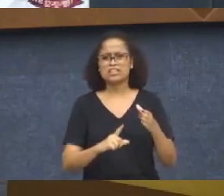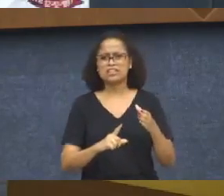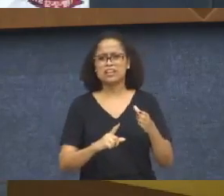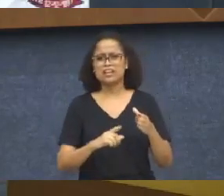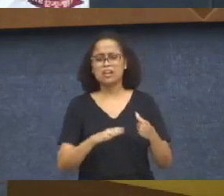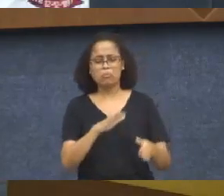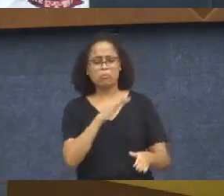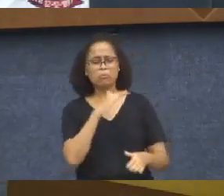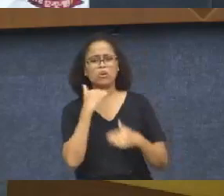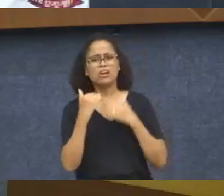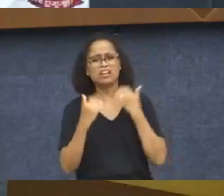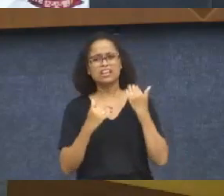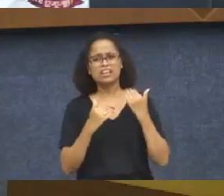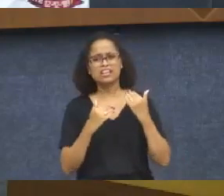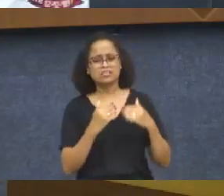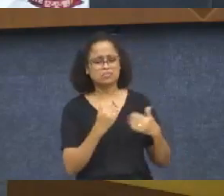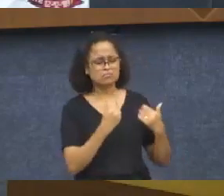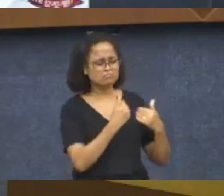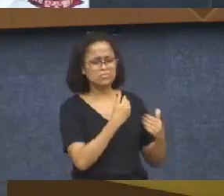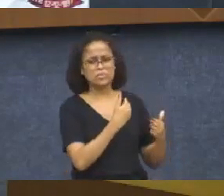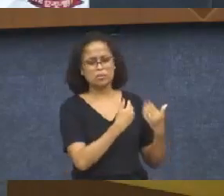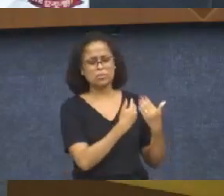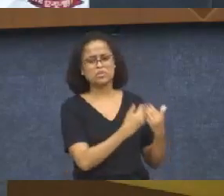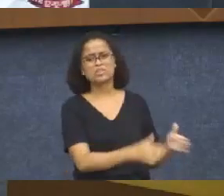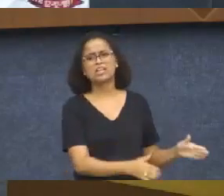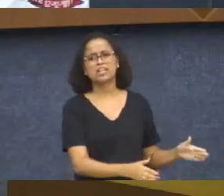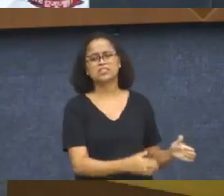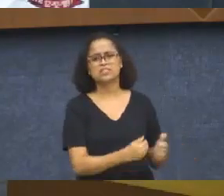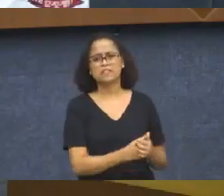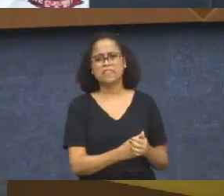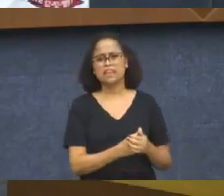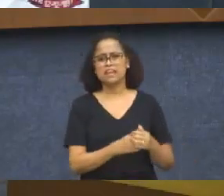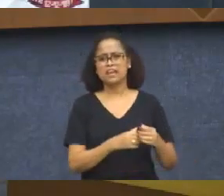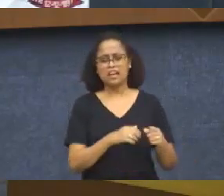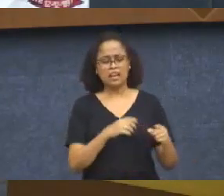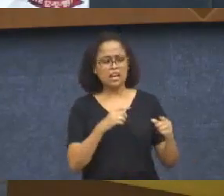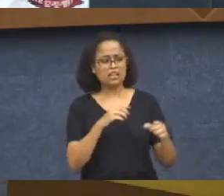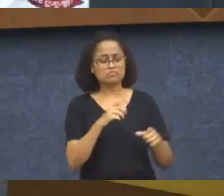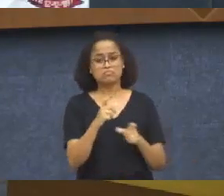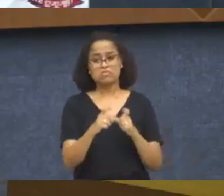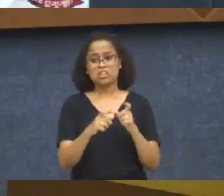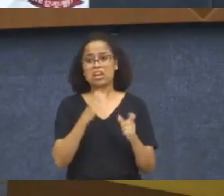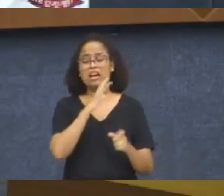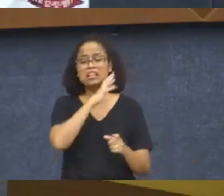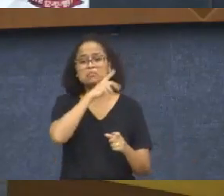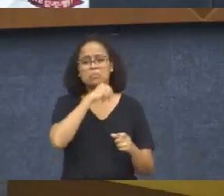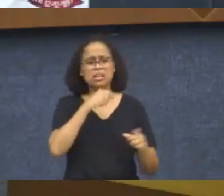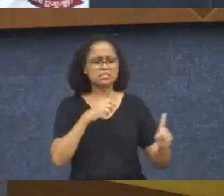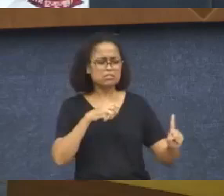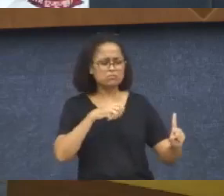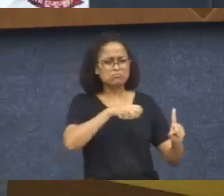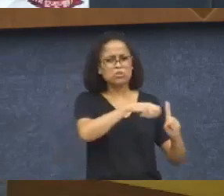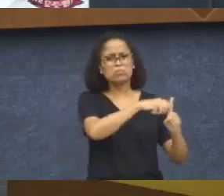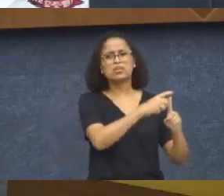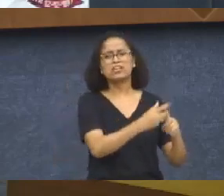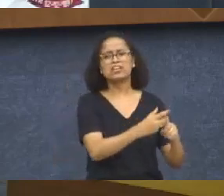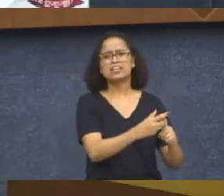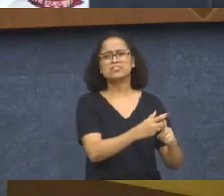local? Qual vereador concorda em ver animais sendo atropelados e ainda causando mortes de humanos,